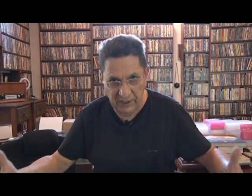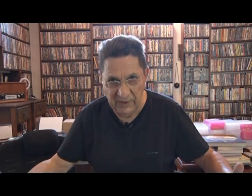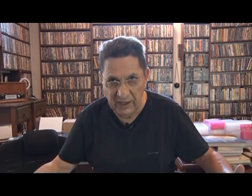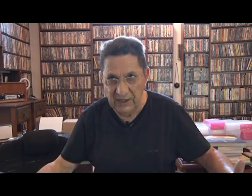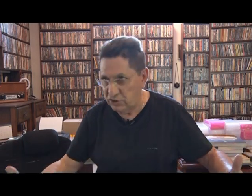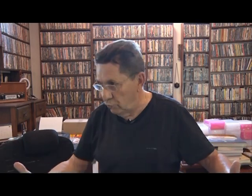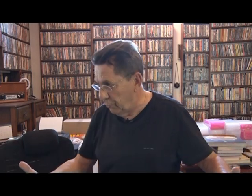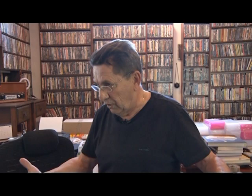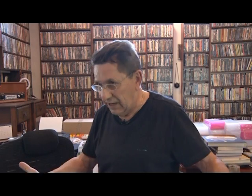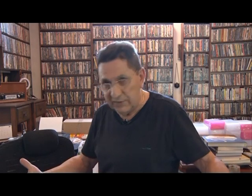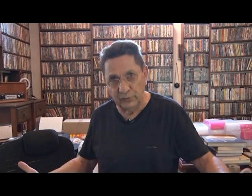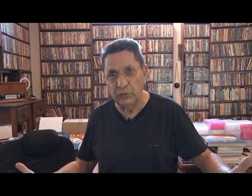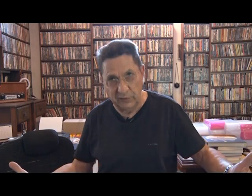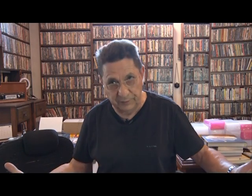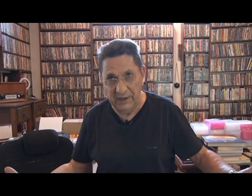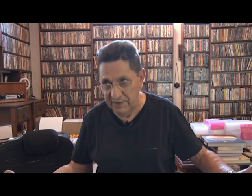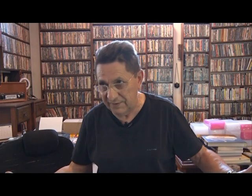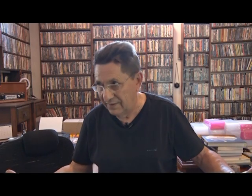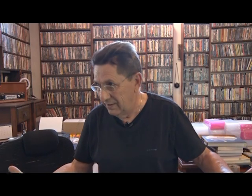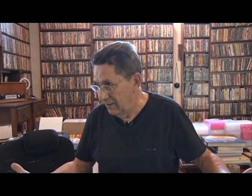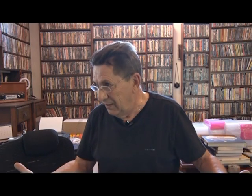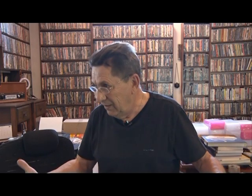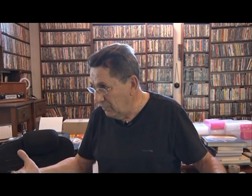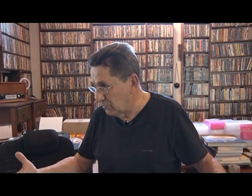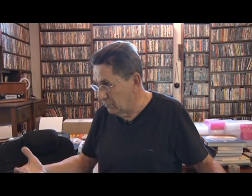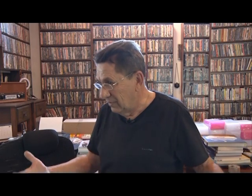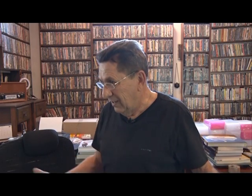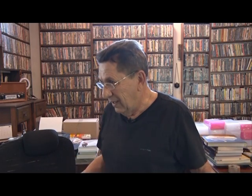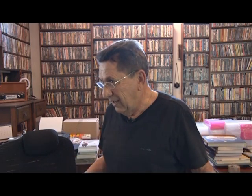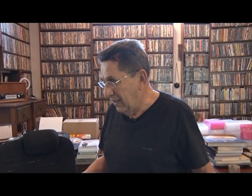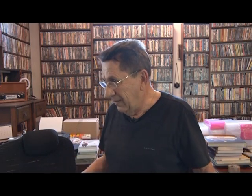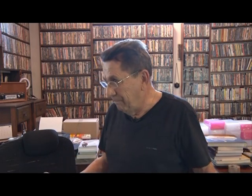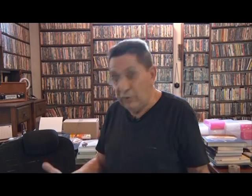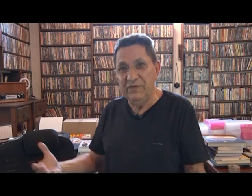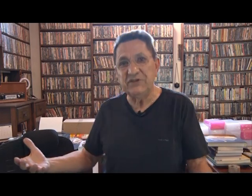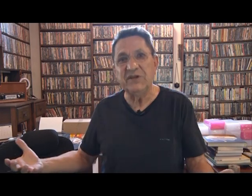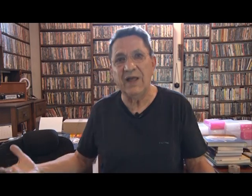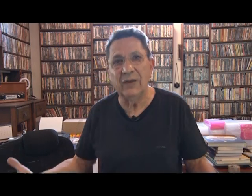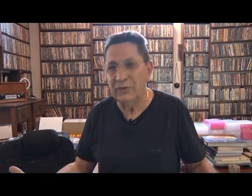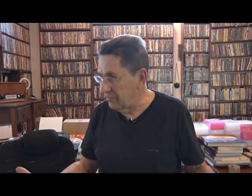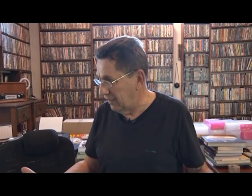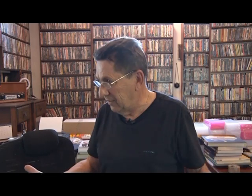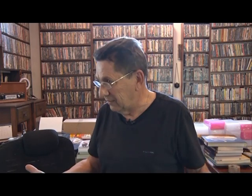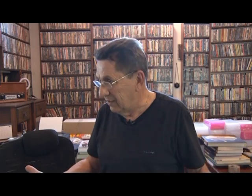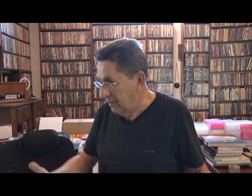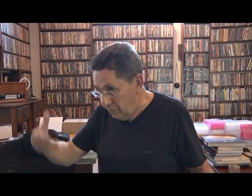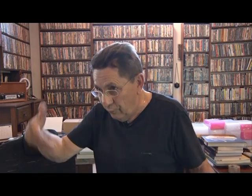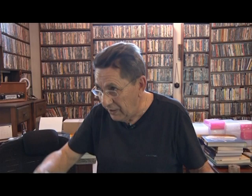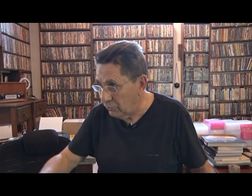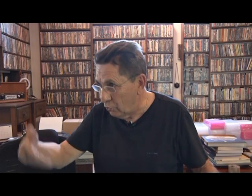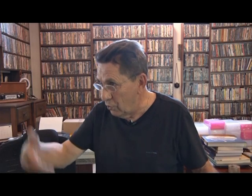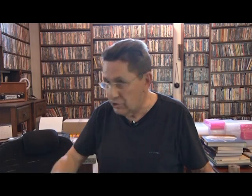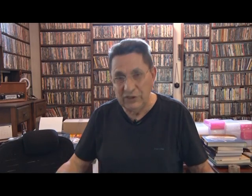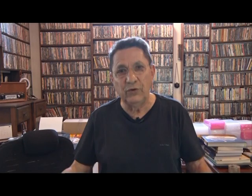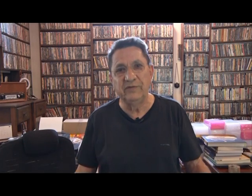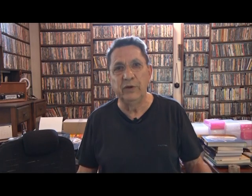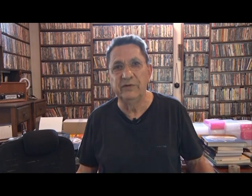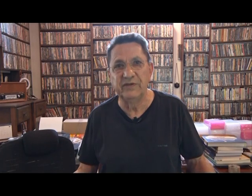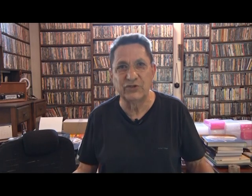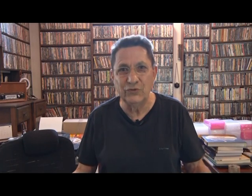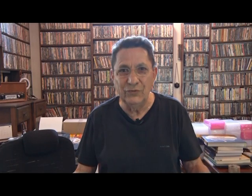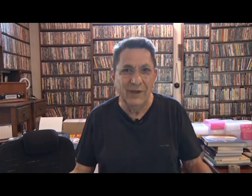cidade determinante do progresso do nosso país. Isso é profetizado nessa letra. Rio Preto hoje,